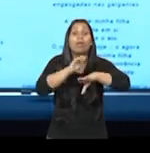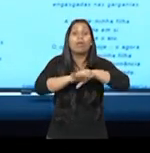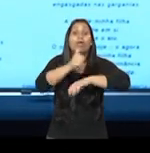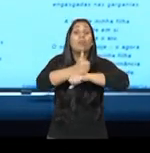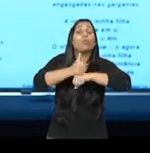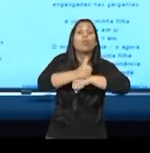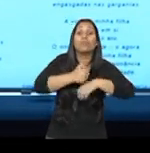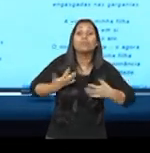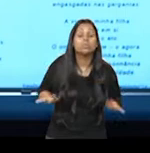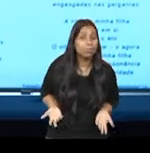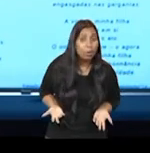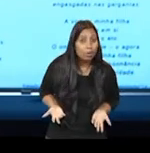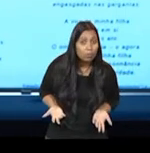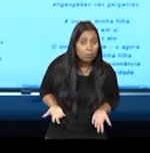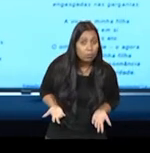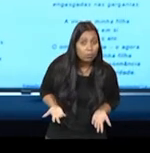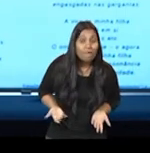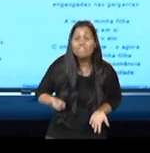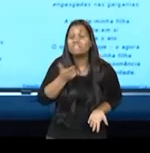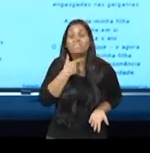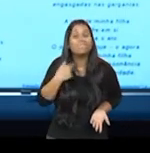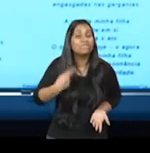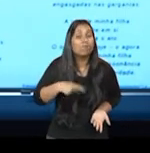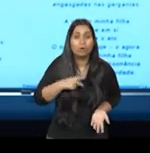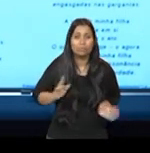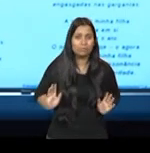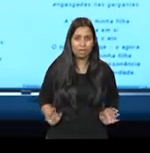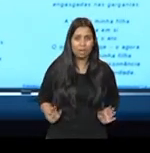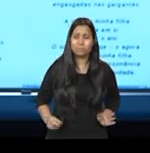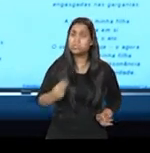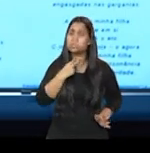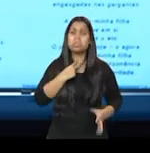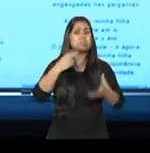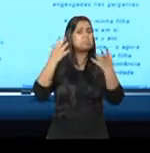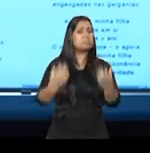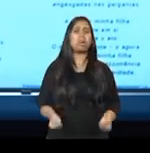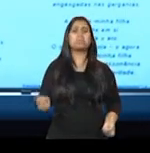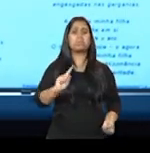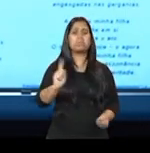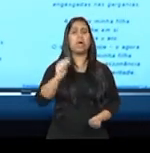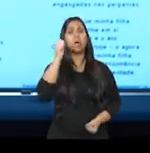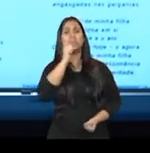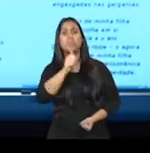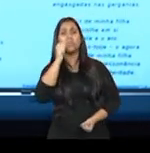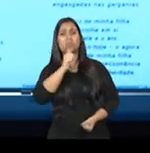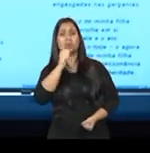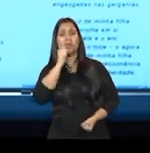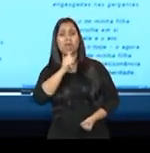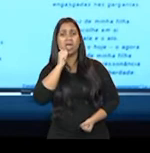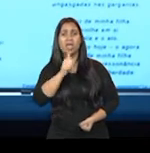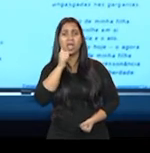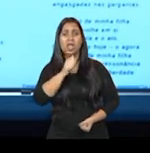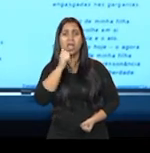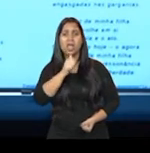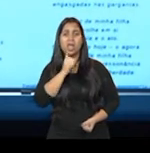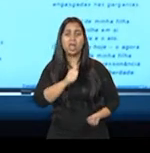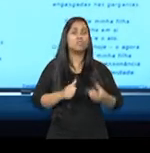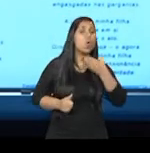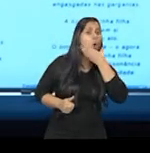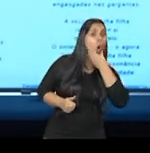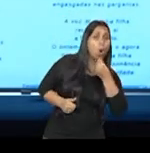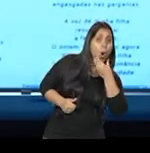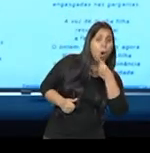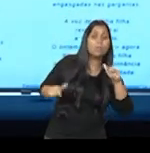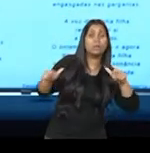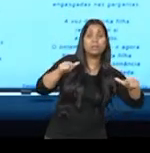profissão que quer fazer. Não tem mais condições de aceitarmos, pessoal, mulheres desempenharem o mesmo